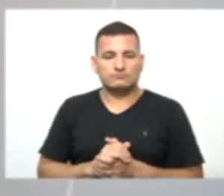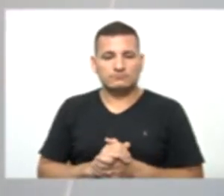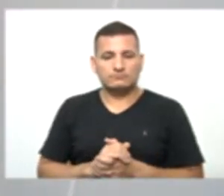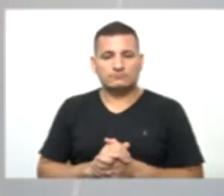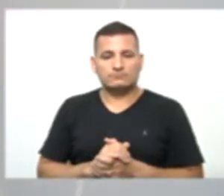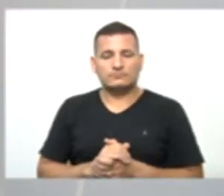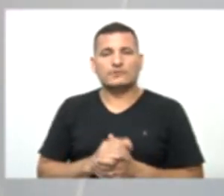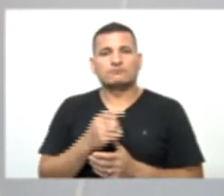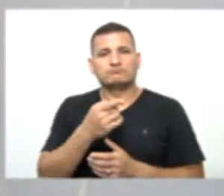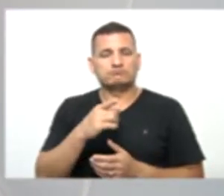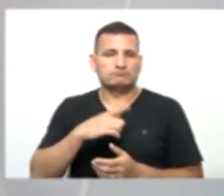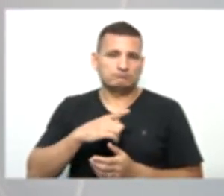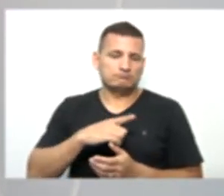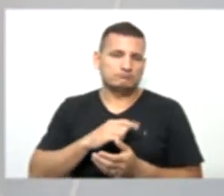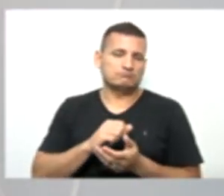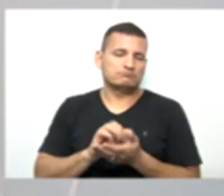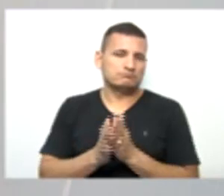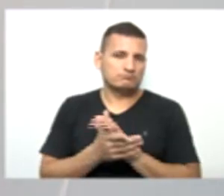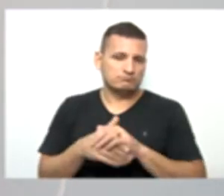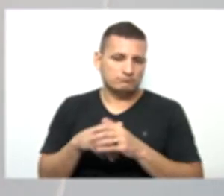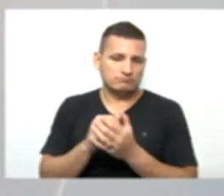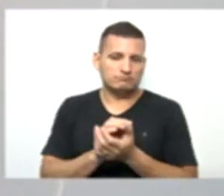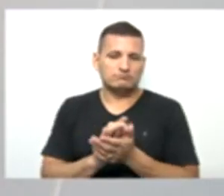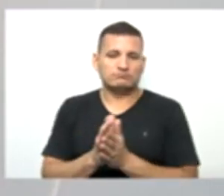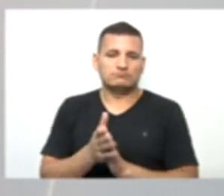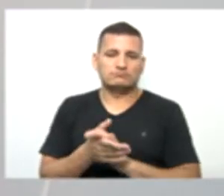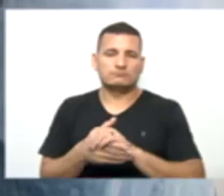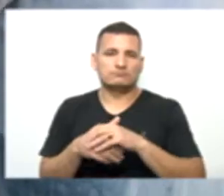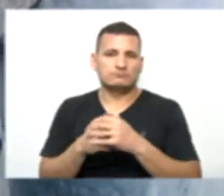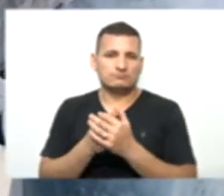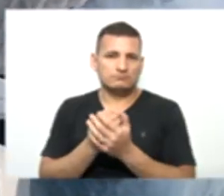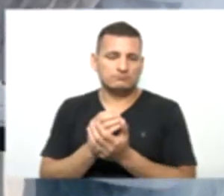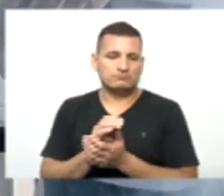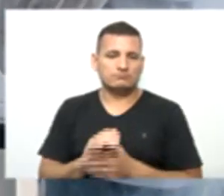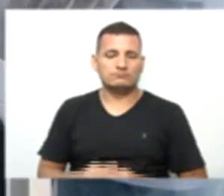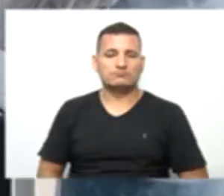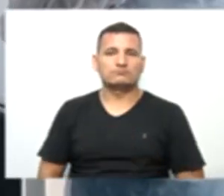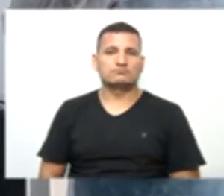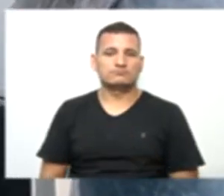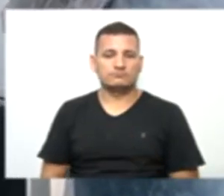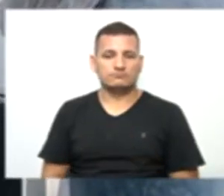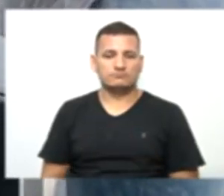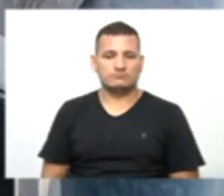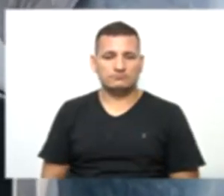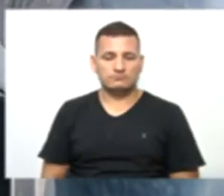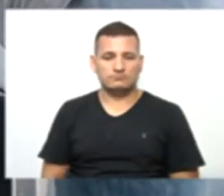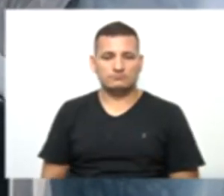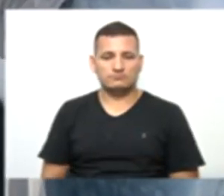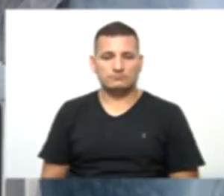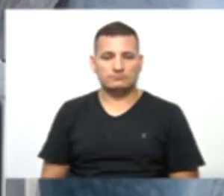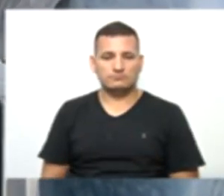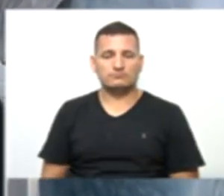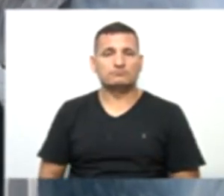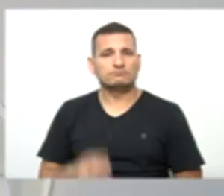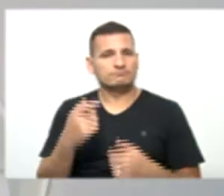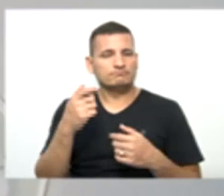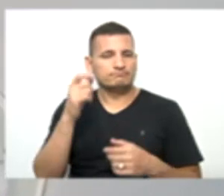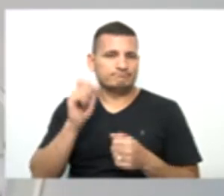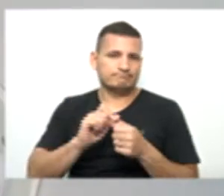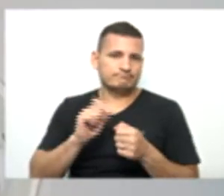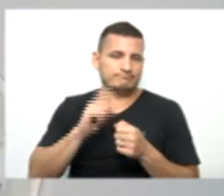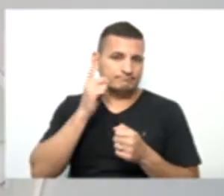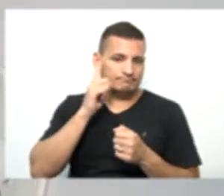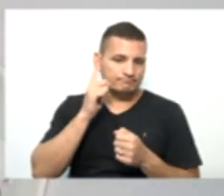Aqui tem o sabão, vocês vão lavar a mão de vocês. No caso, isso aqui vai ter que ser feito, a gente faz todo dia,